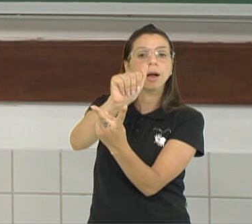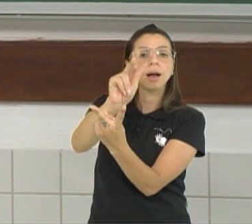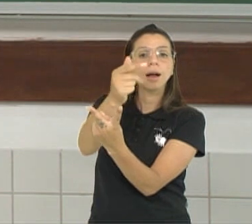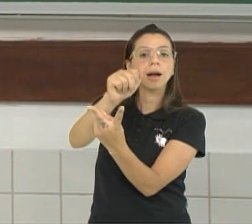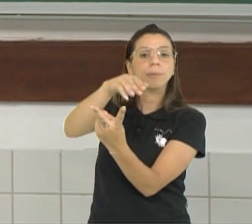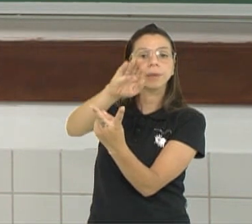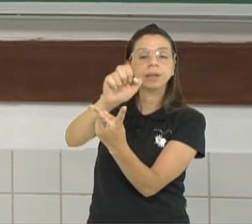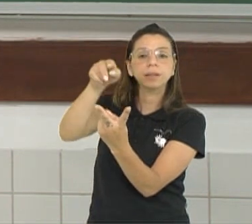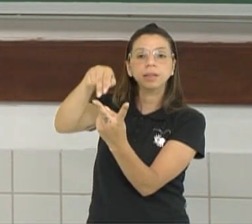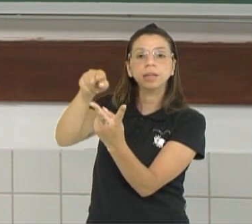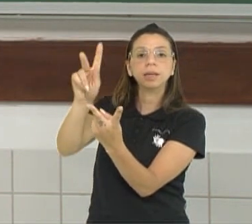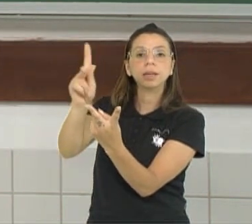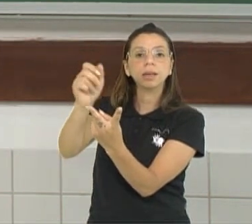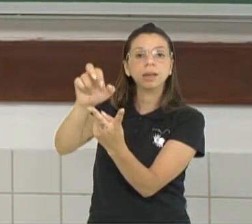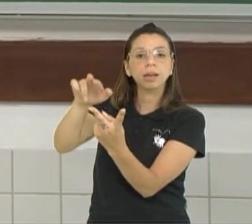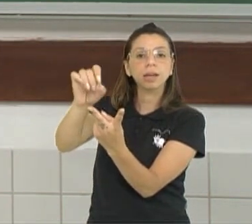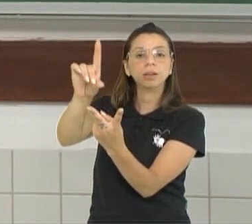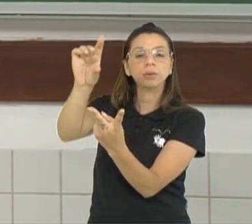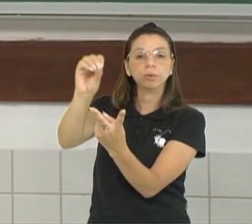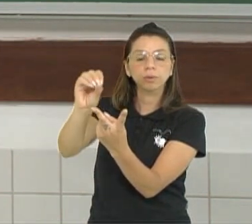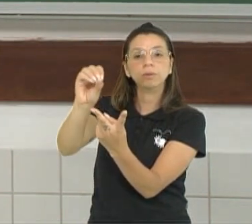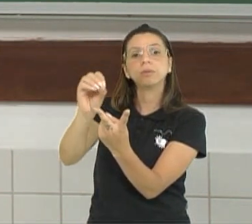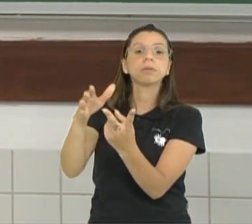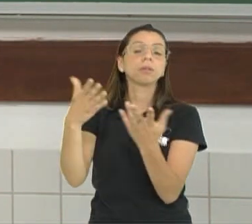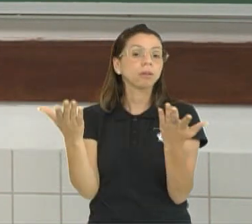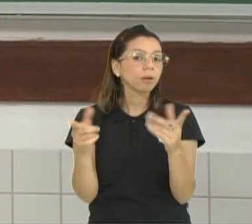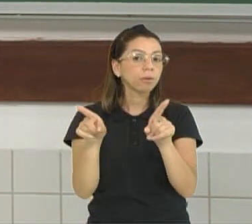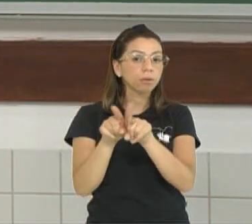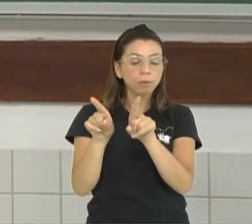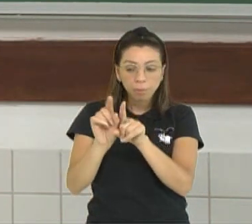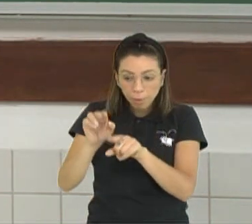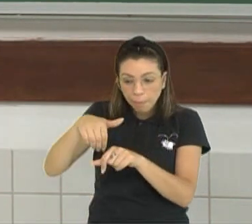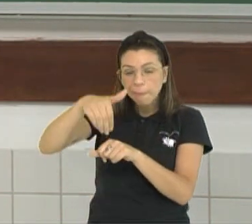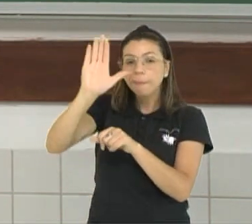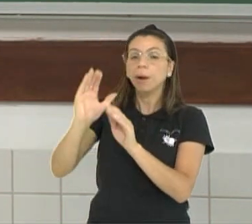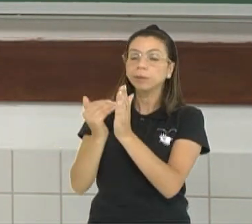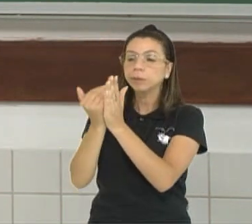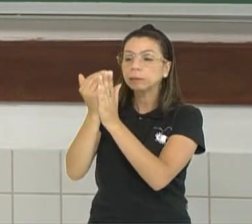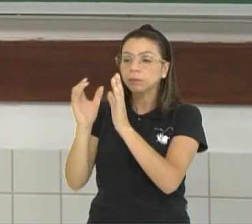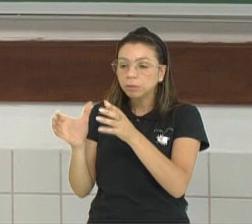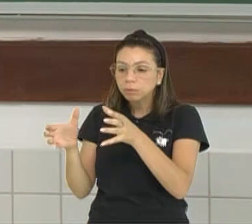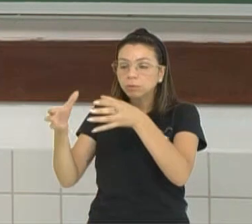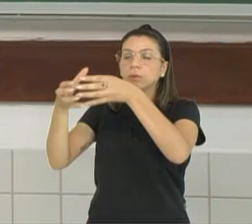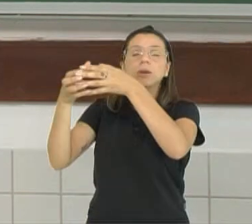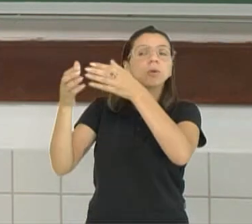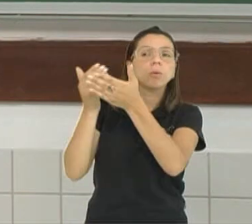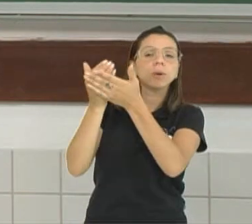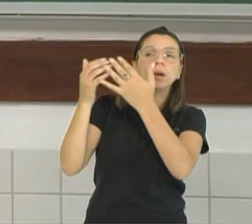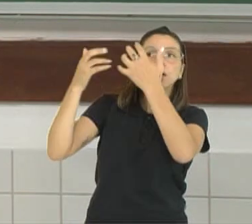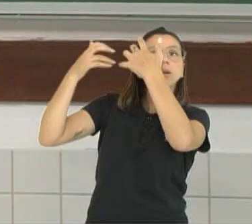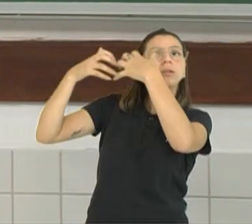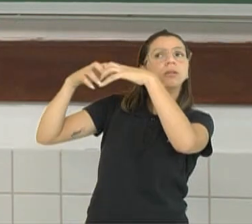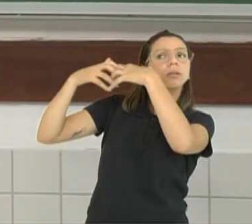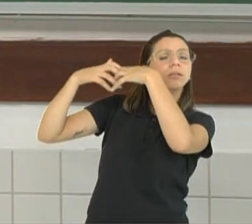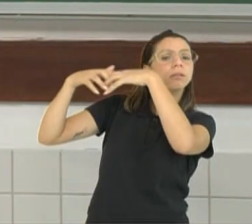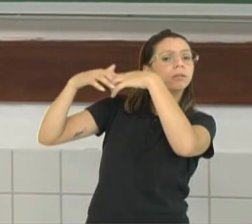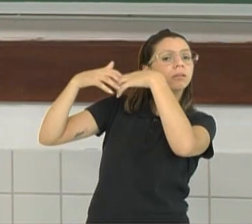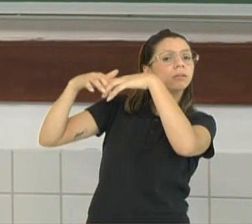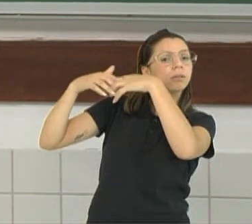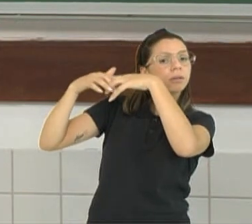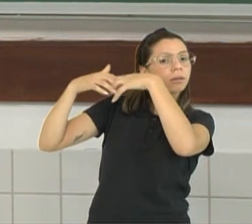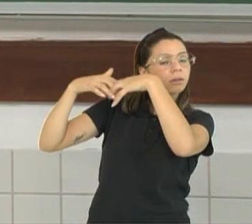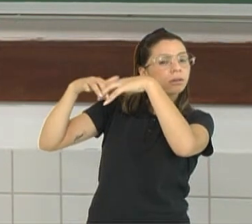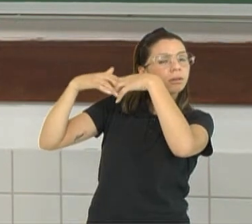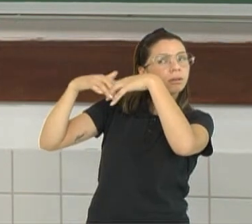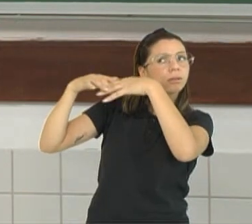disso, uma outra espécie de Homos vai se destacar porque ela começa a ter um pensamento maior, ela começa a pensar em